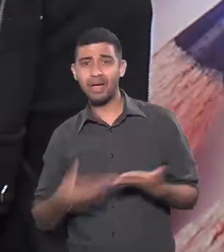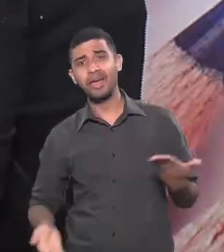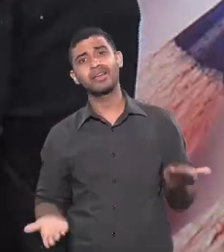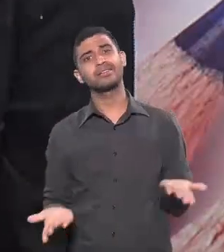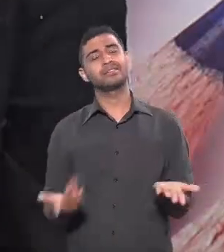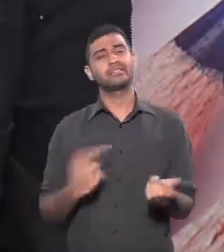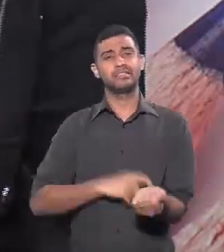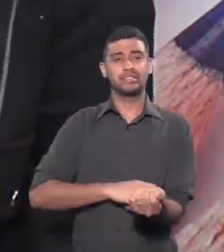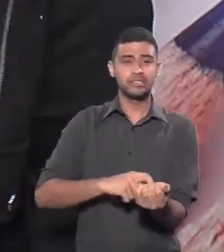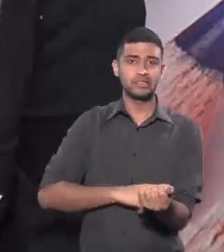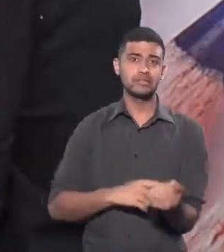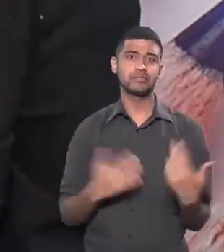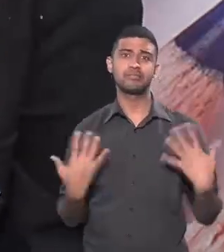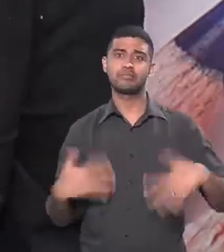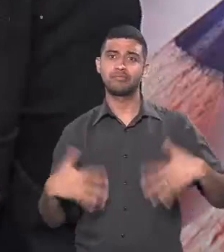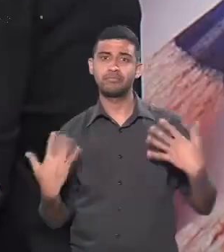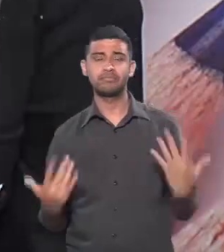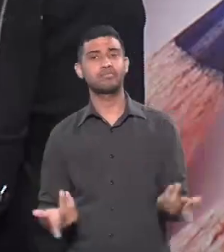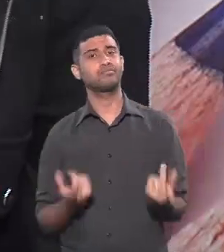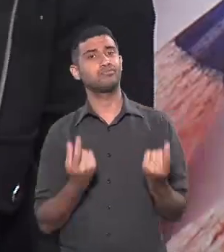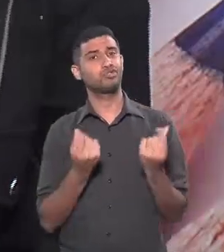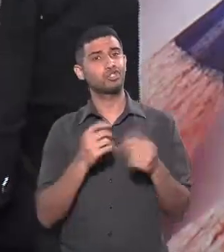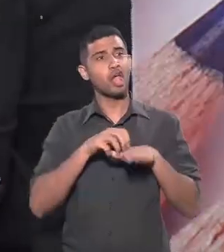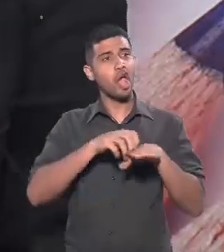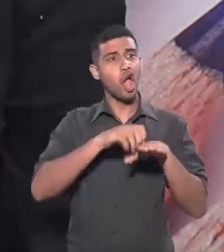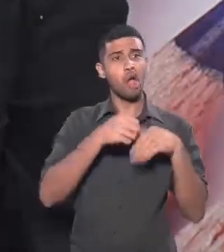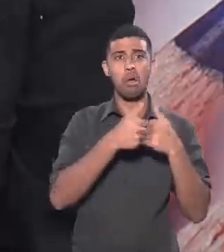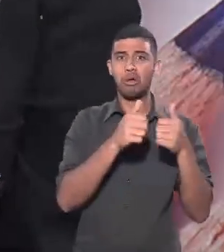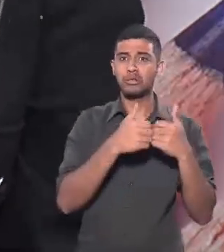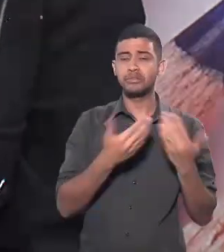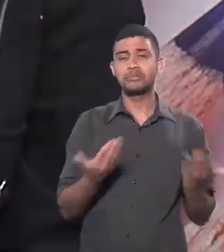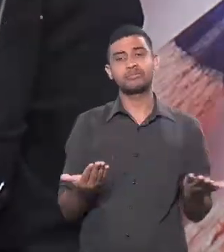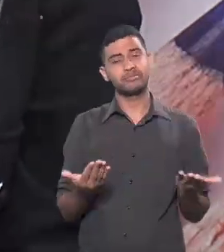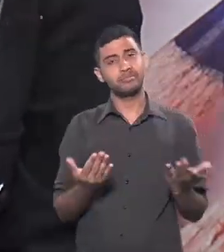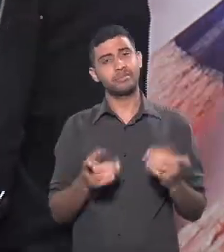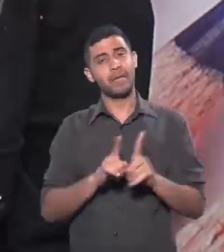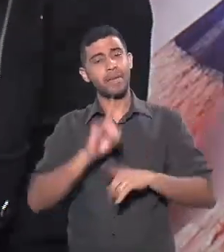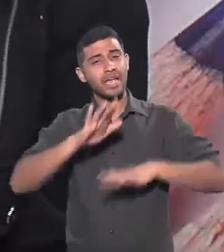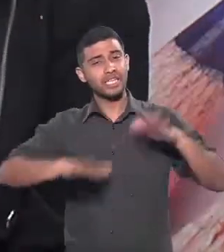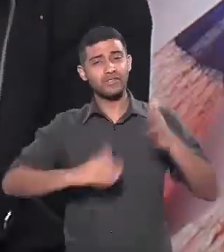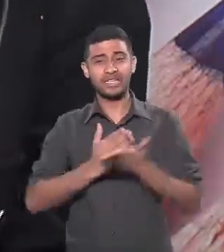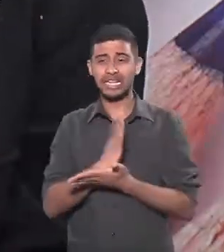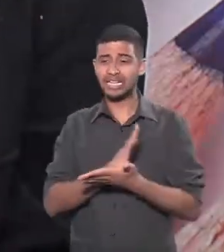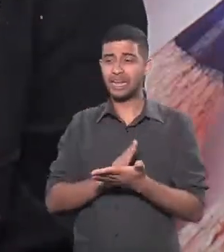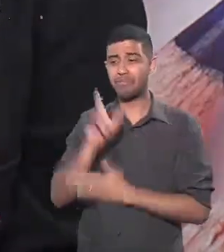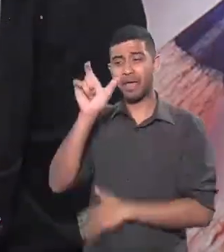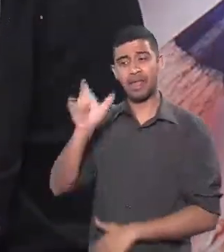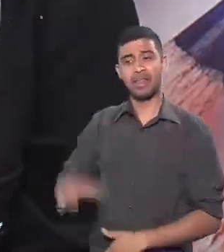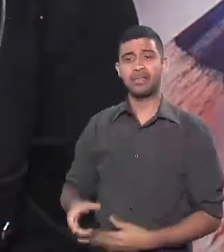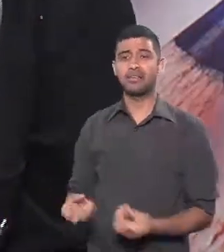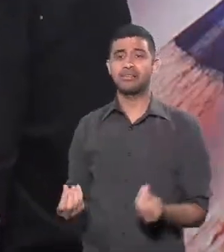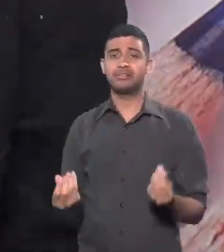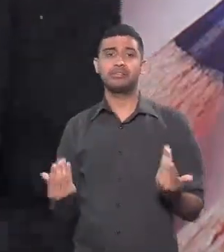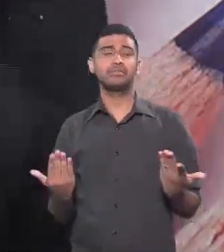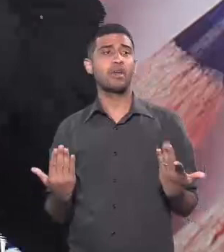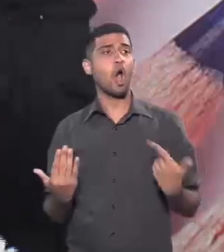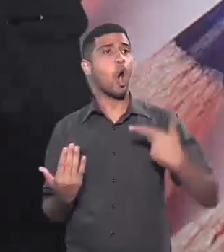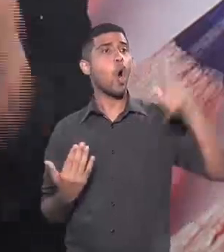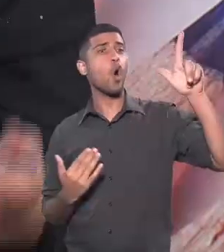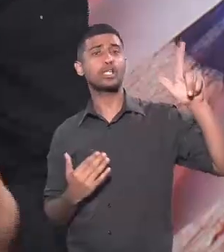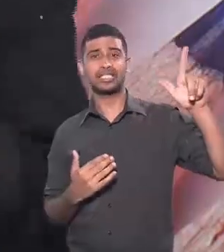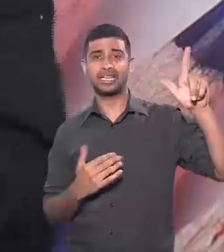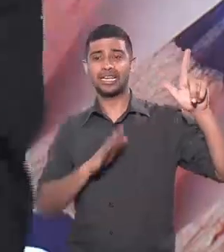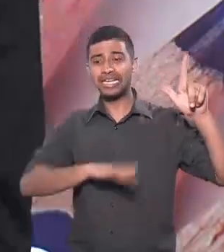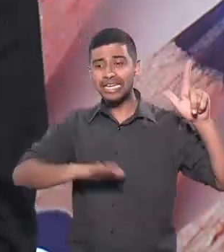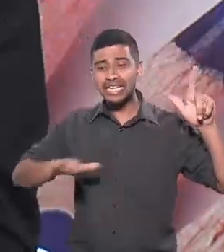tempo, né? É um estresse. Recursos. E aí acaba também atrapalhando, de repente, uma criança que está chegando ali, a